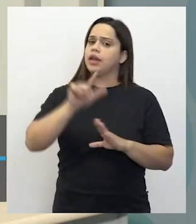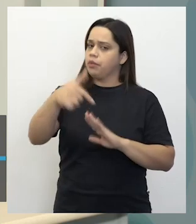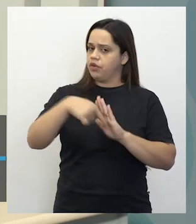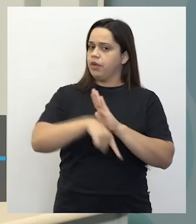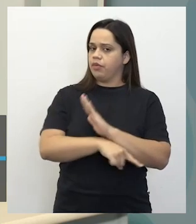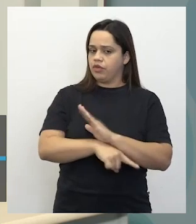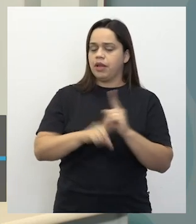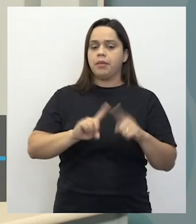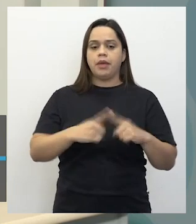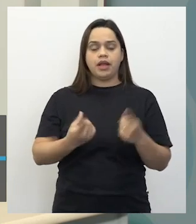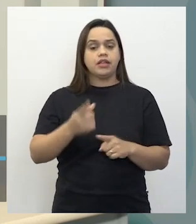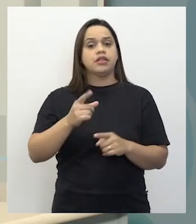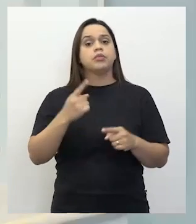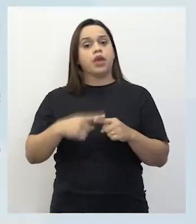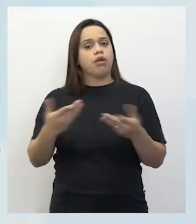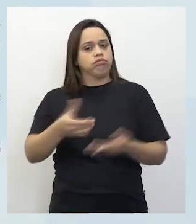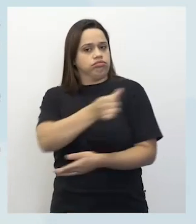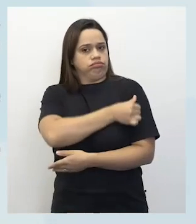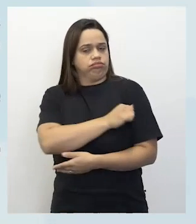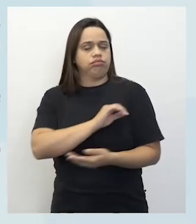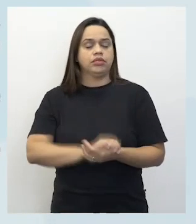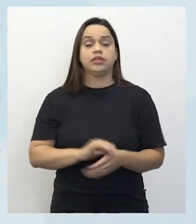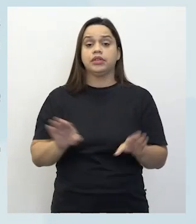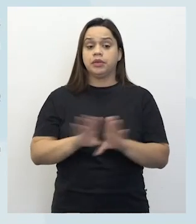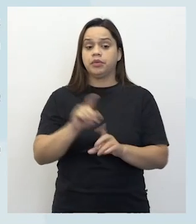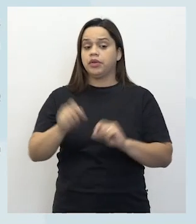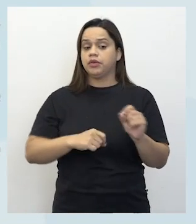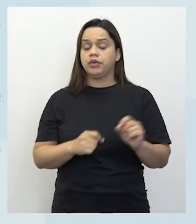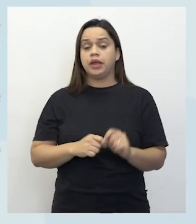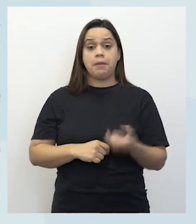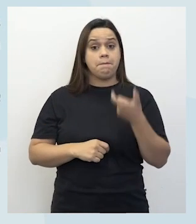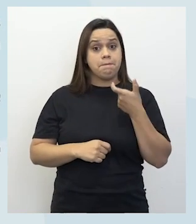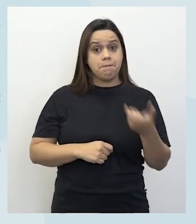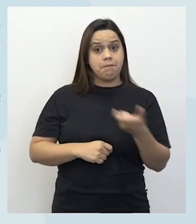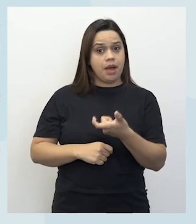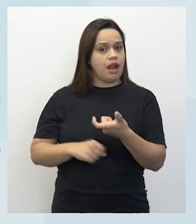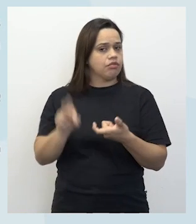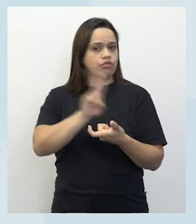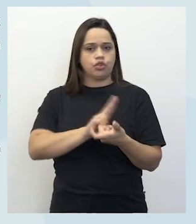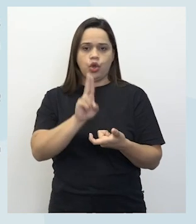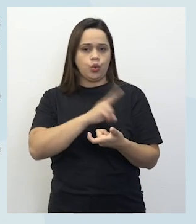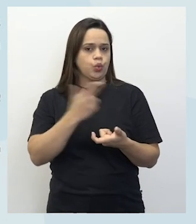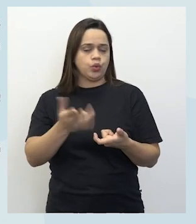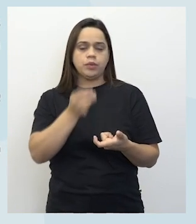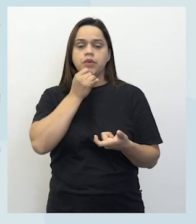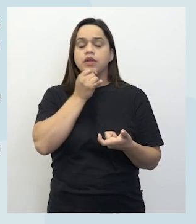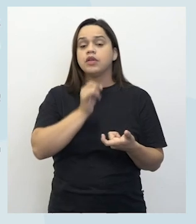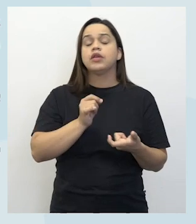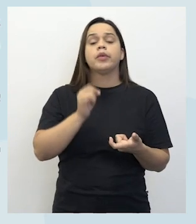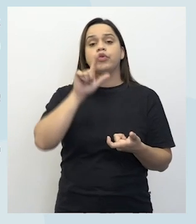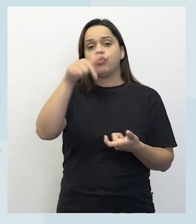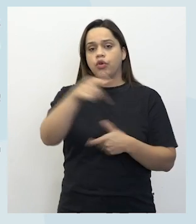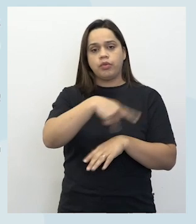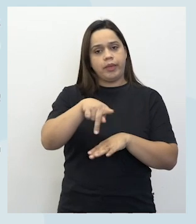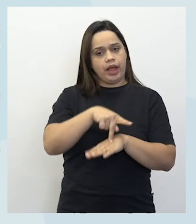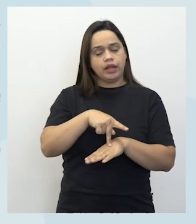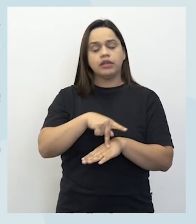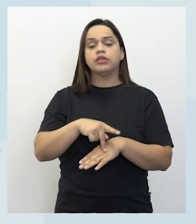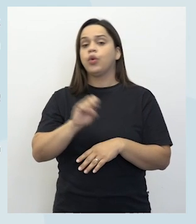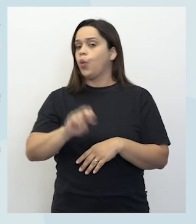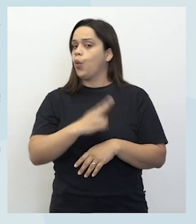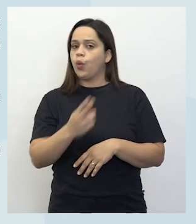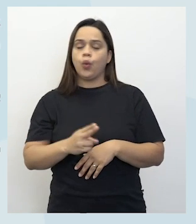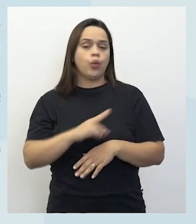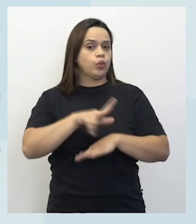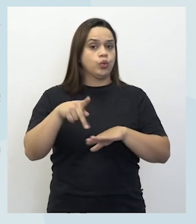Mas vão ver bastante. Destacar palavras pouco usadas, né? Palavras estrangeiras, incomum, ou todas as